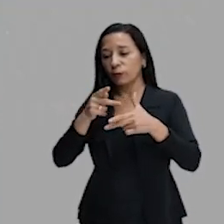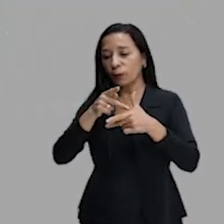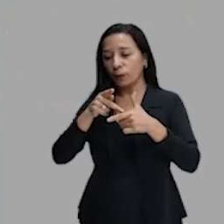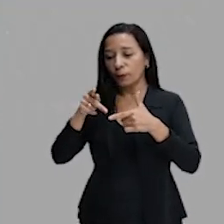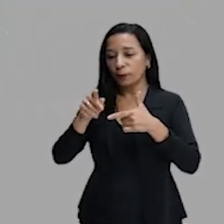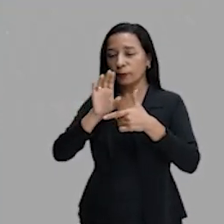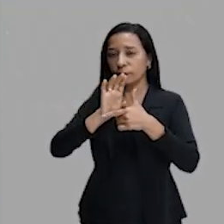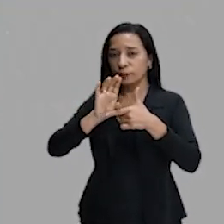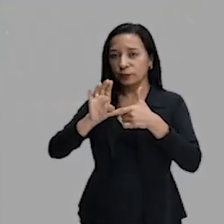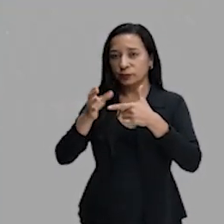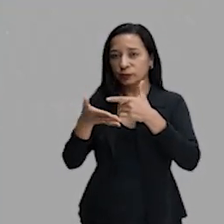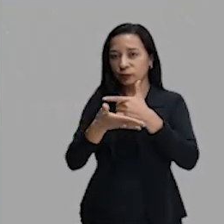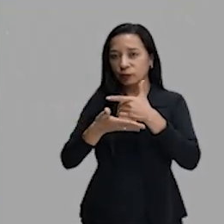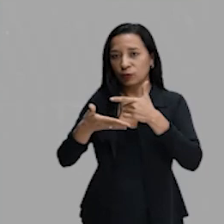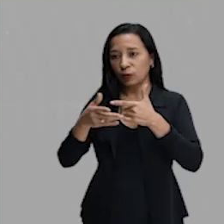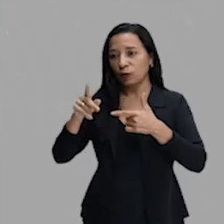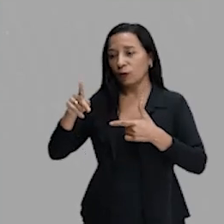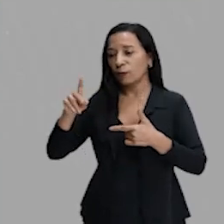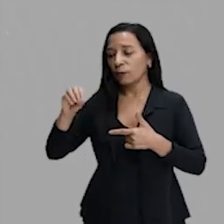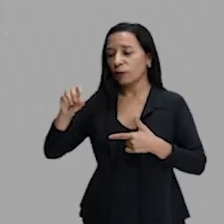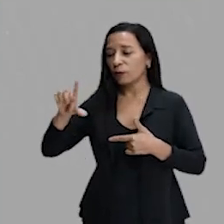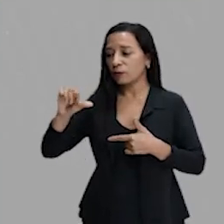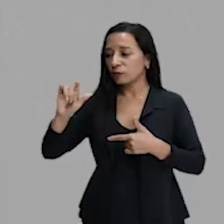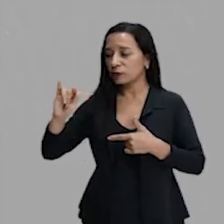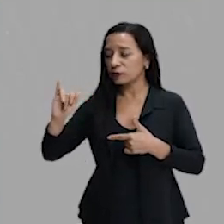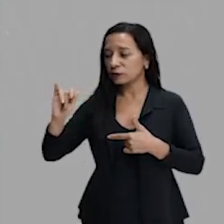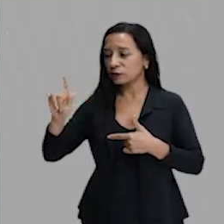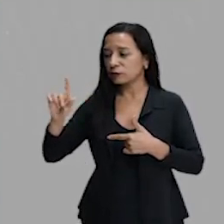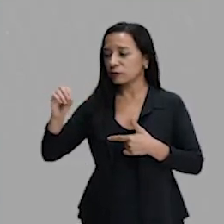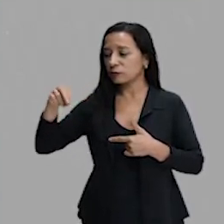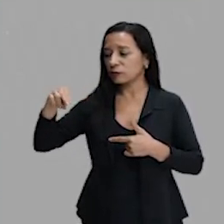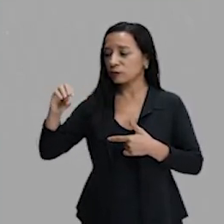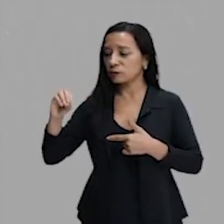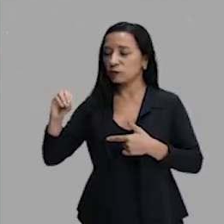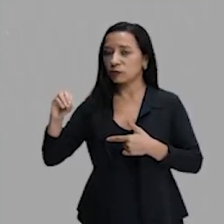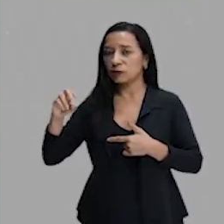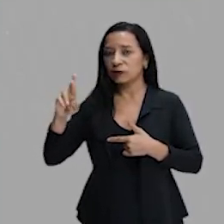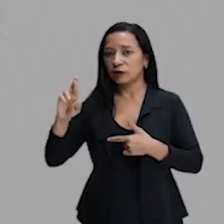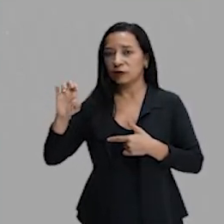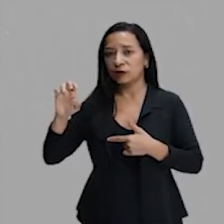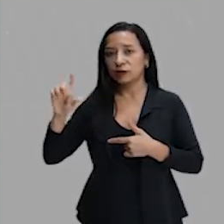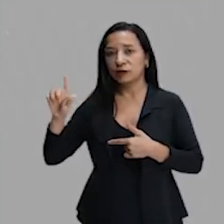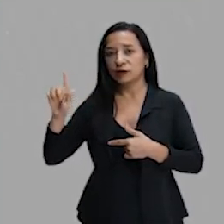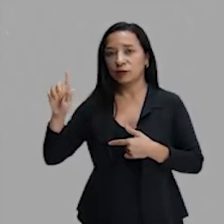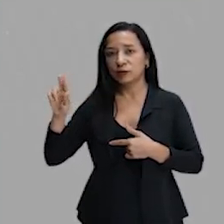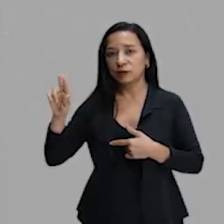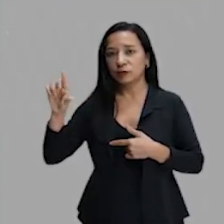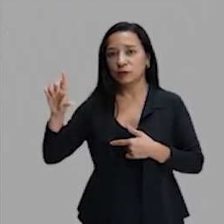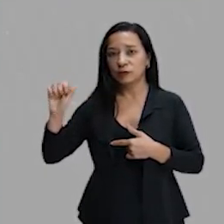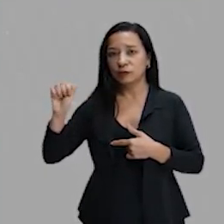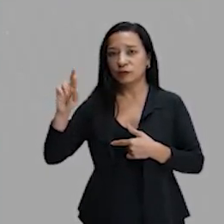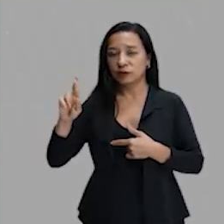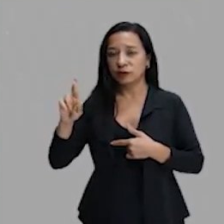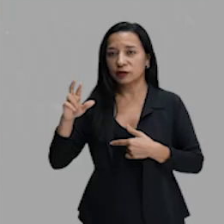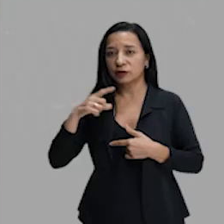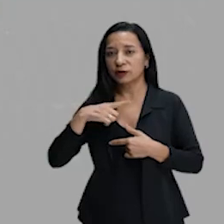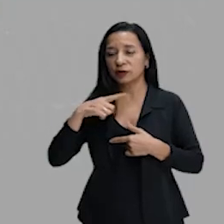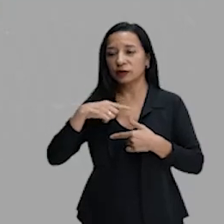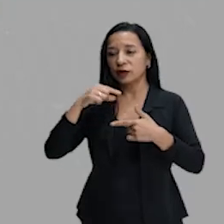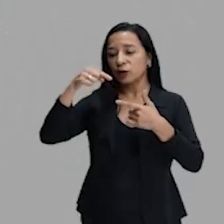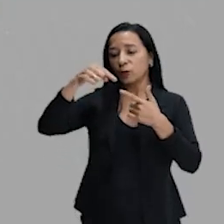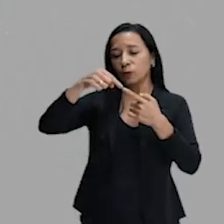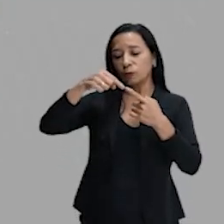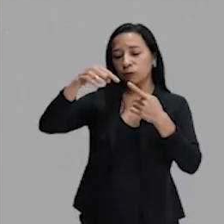que a base é um polígono regular pessoal mas o que que é um polígono regular mesmo é aquele polígono que possui lados e ângulos